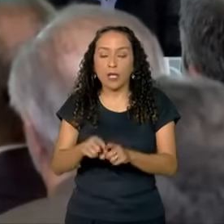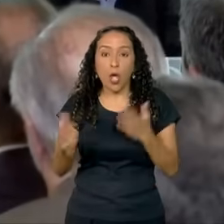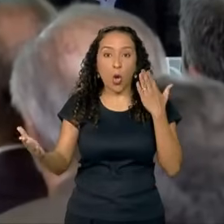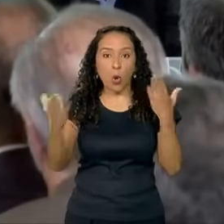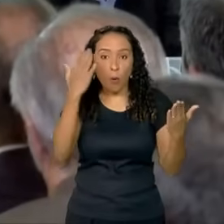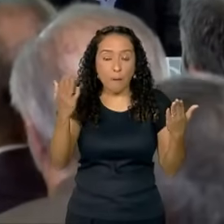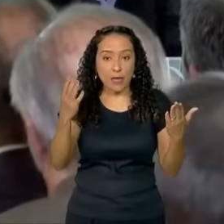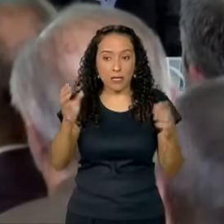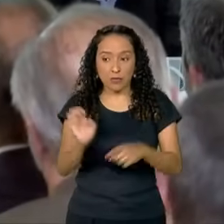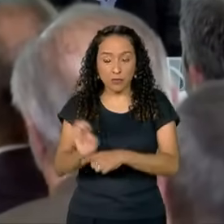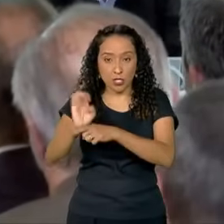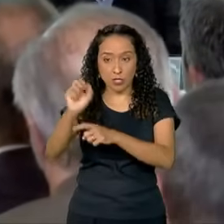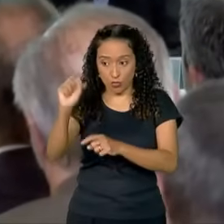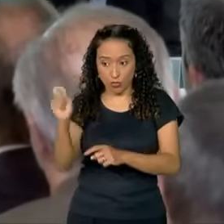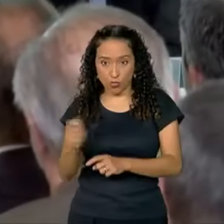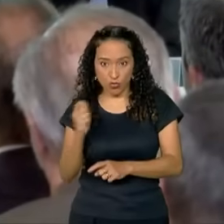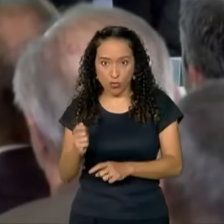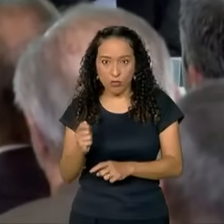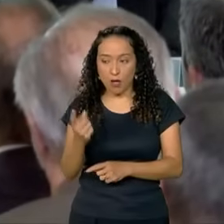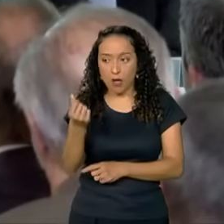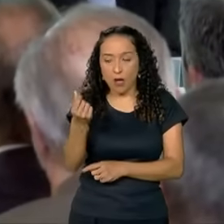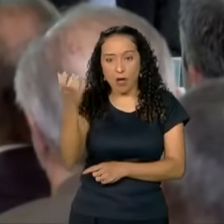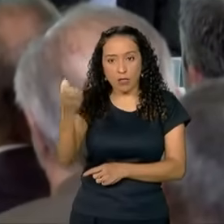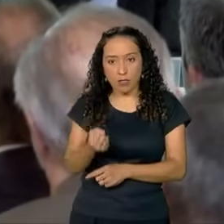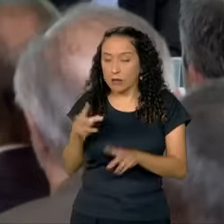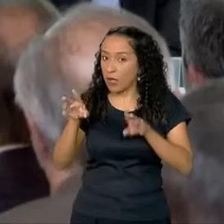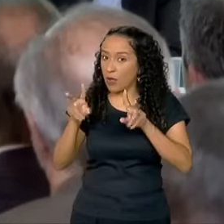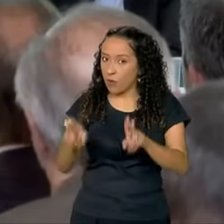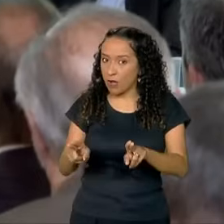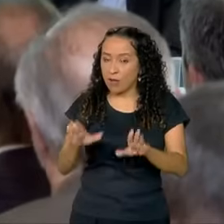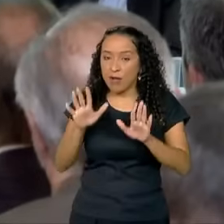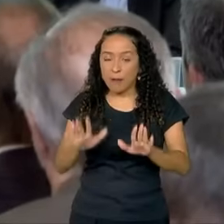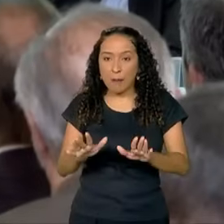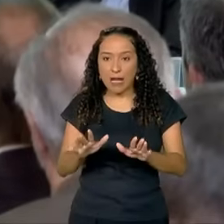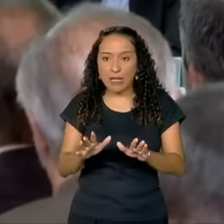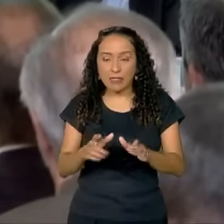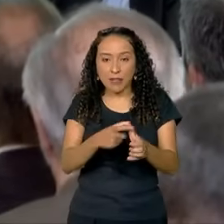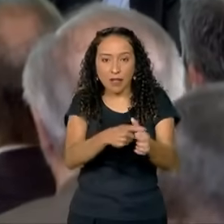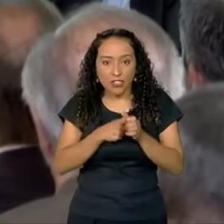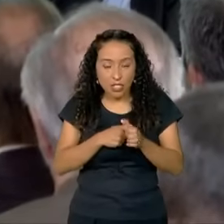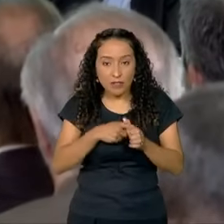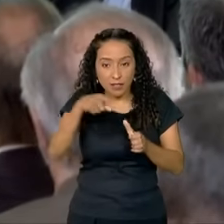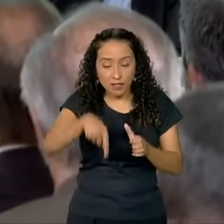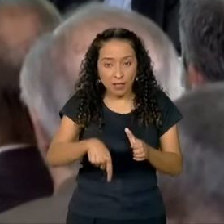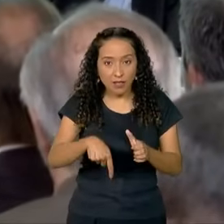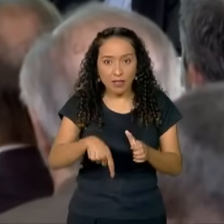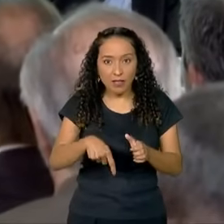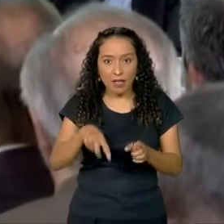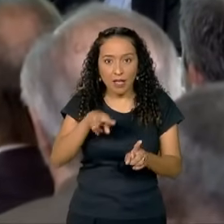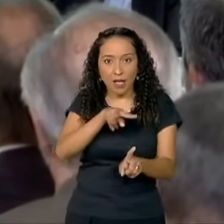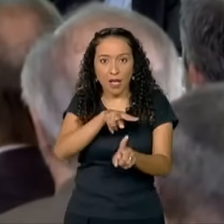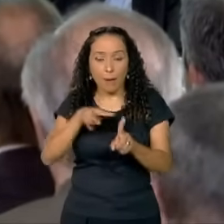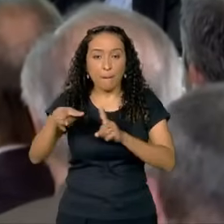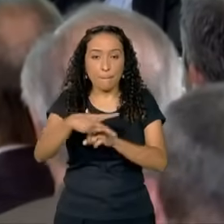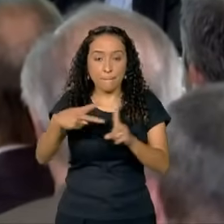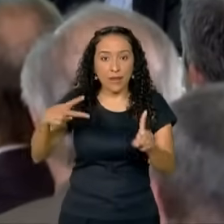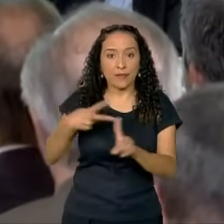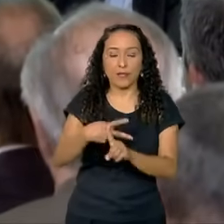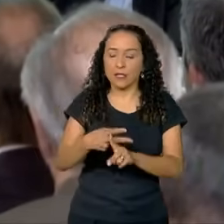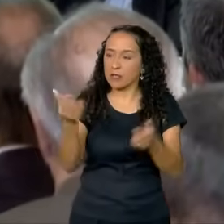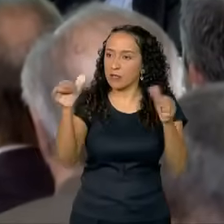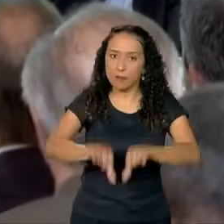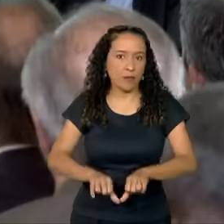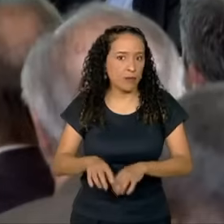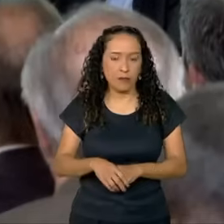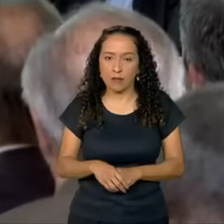sul do Brasil, a receita corrente líquida nossa é igual. Mas o déficit da nossa previdência é maior, o déficit per capita é maior, a